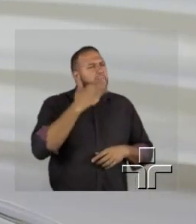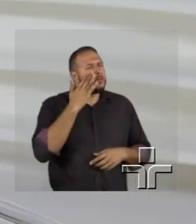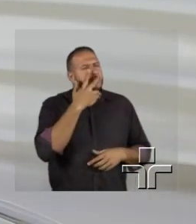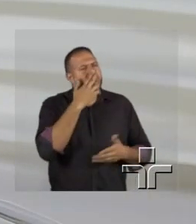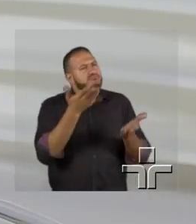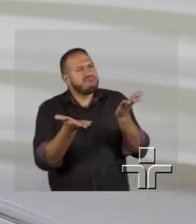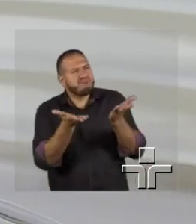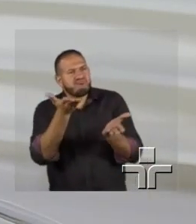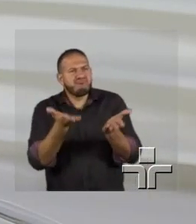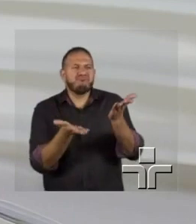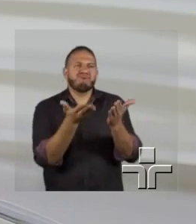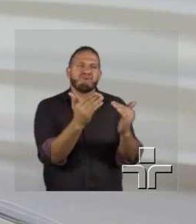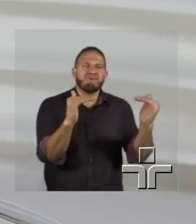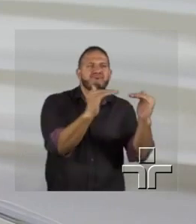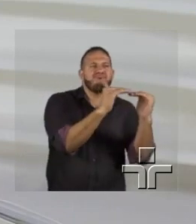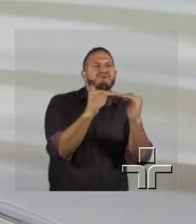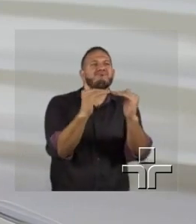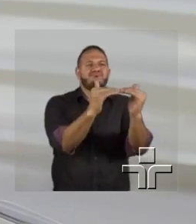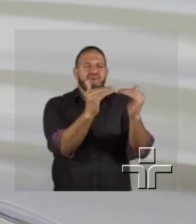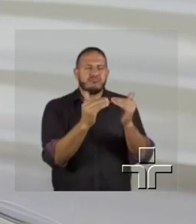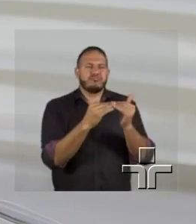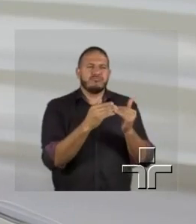sendo preso e que